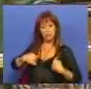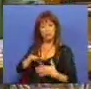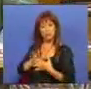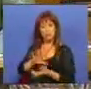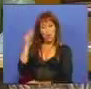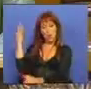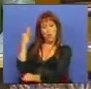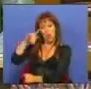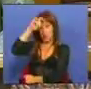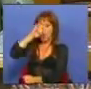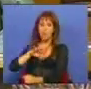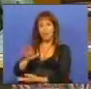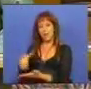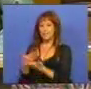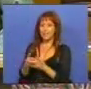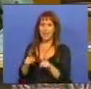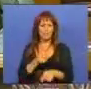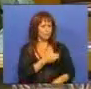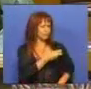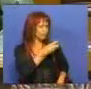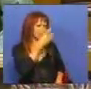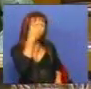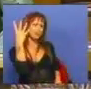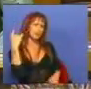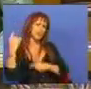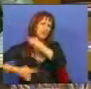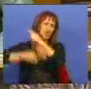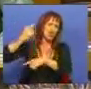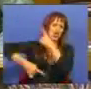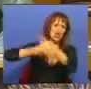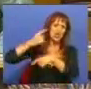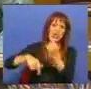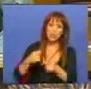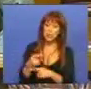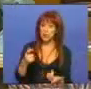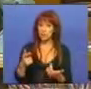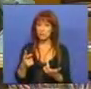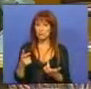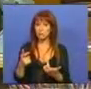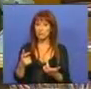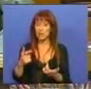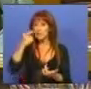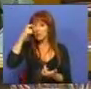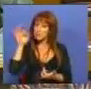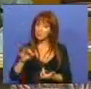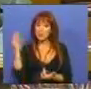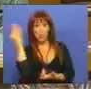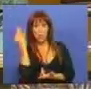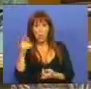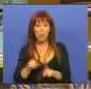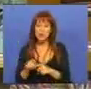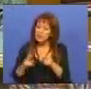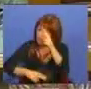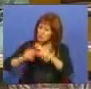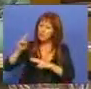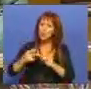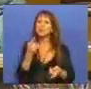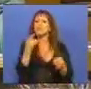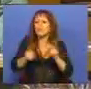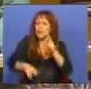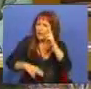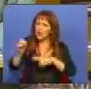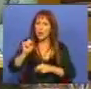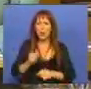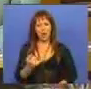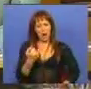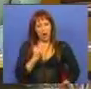Porto, é a memória que atravessa muitas e sucessivas gerações de portuenses e que lhes constrói e reconstrói a